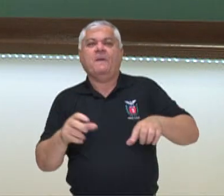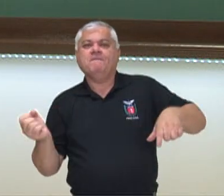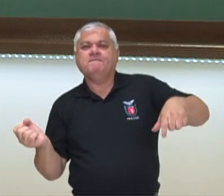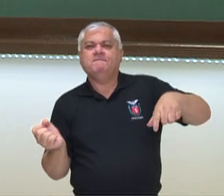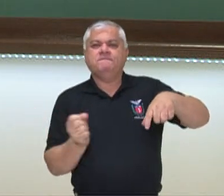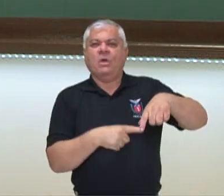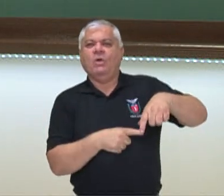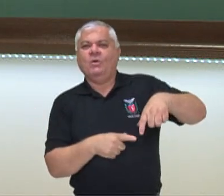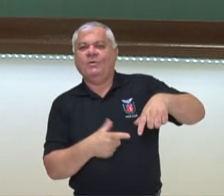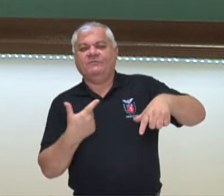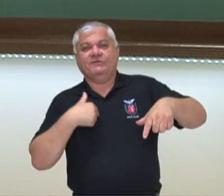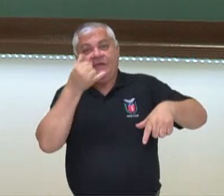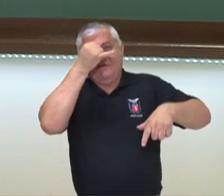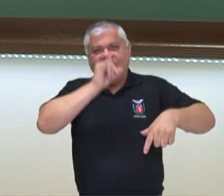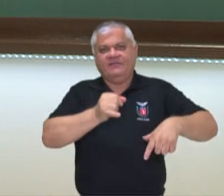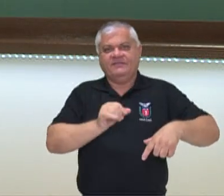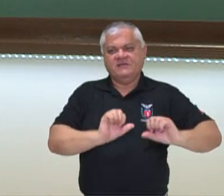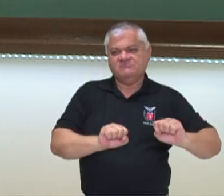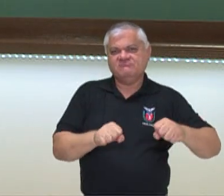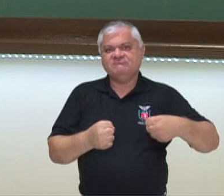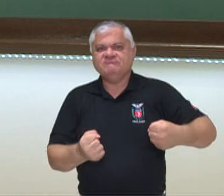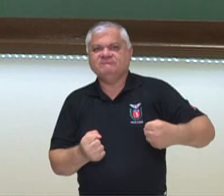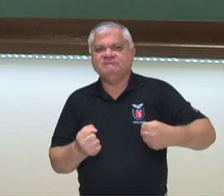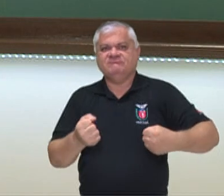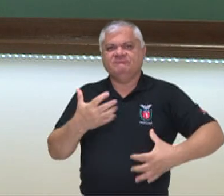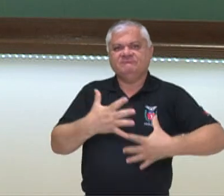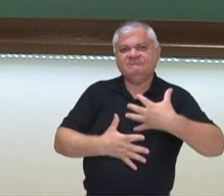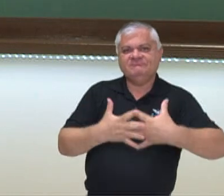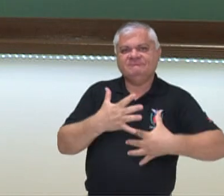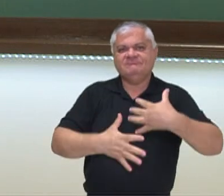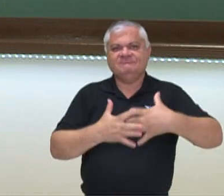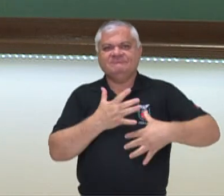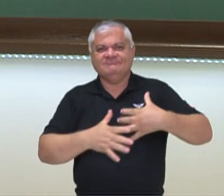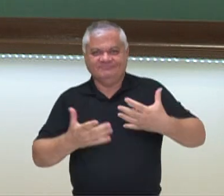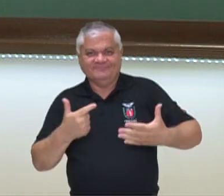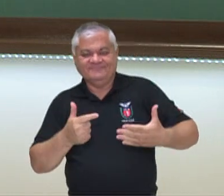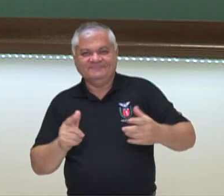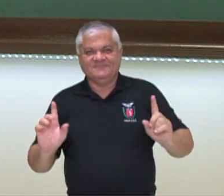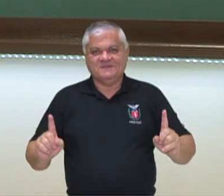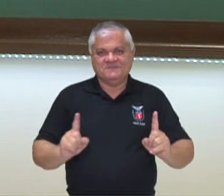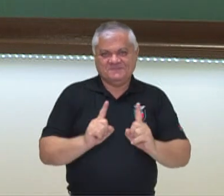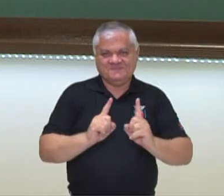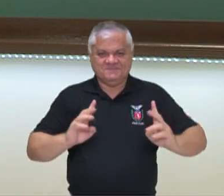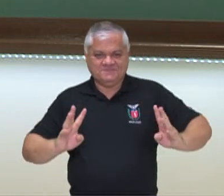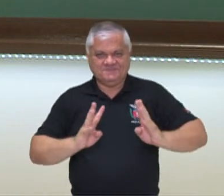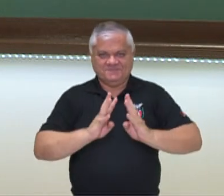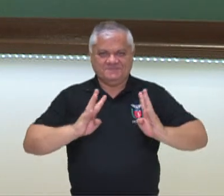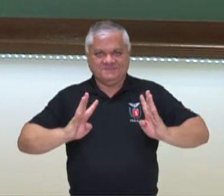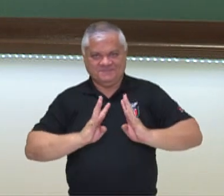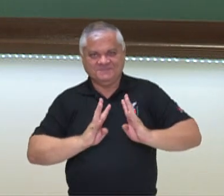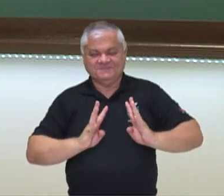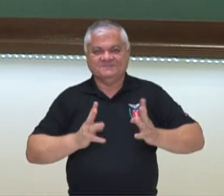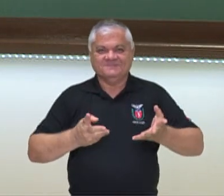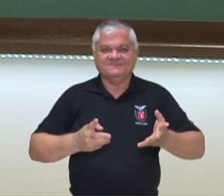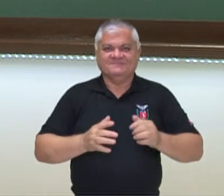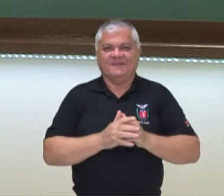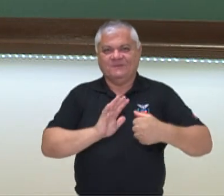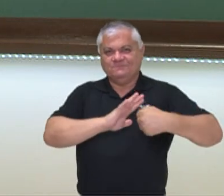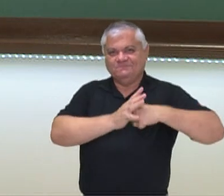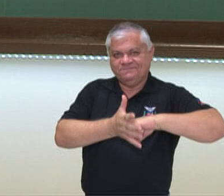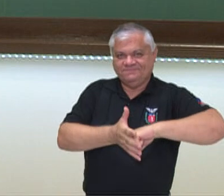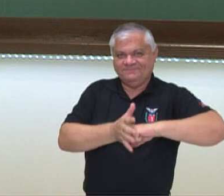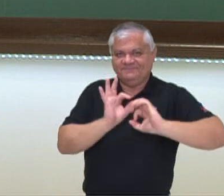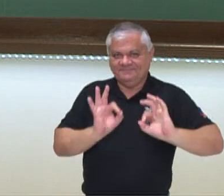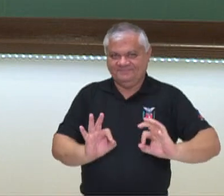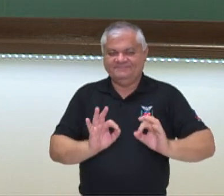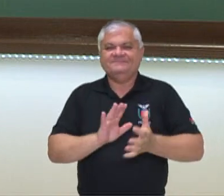o adversário faça o arremesso ou o chute em direção ao meu próprio alvo. Ou seja, vou impedir que o adversário marque pontos,